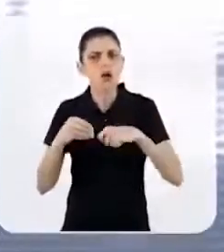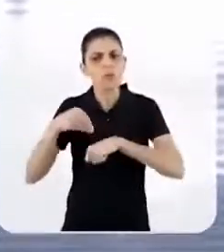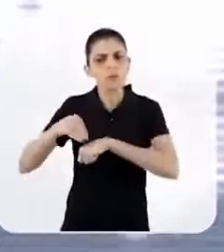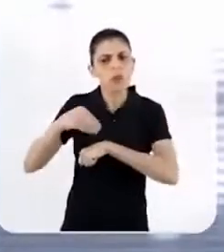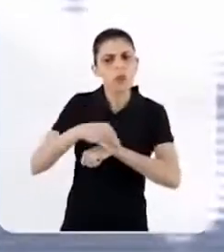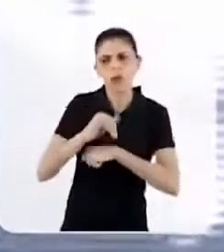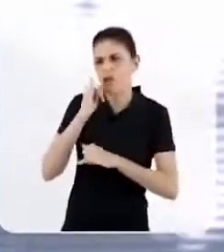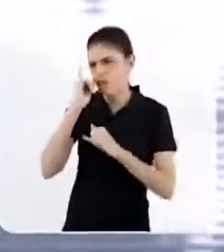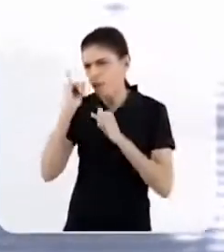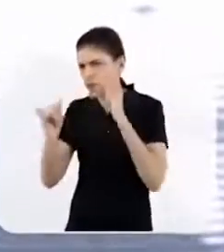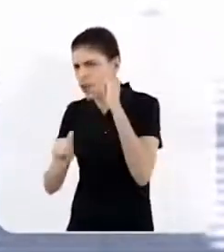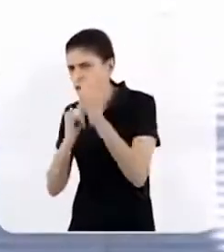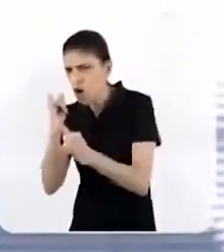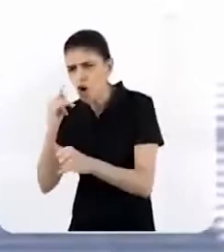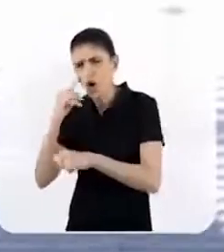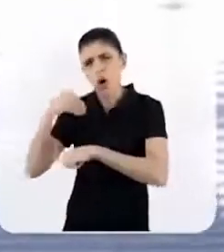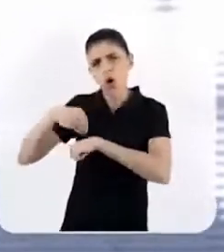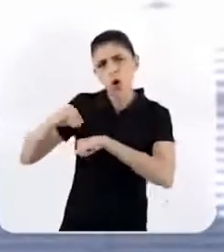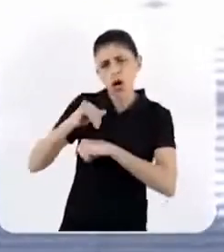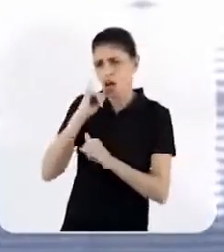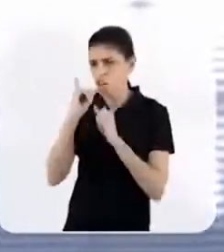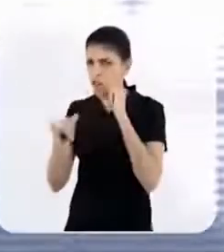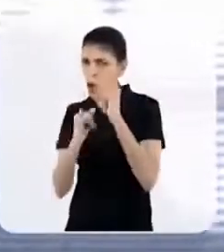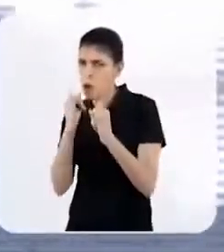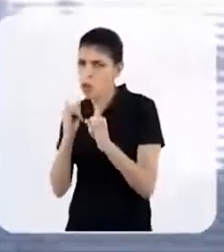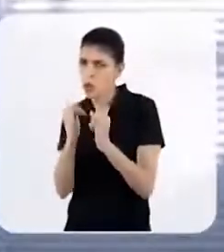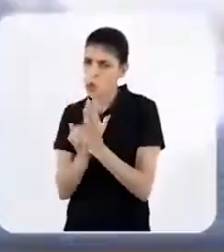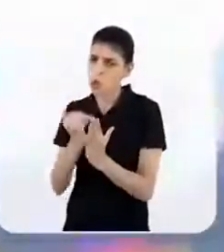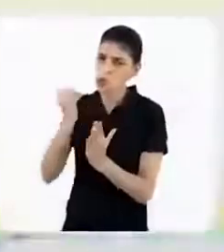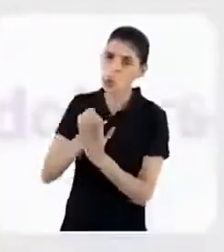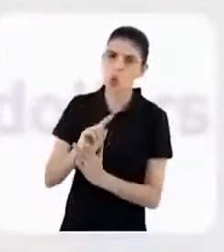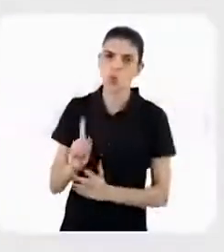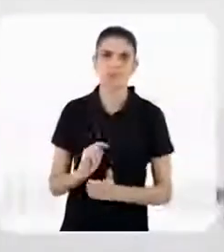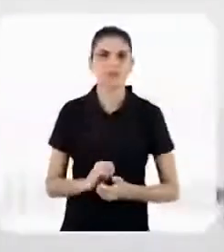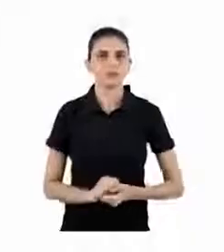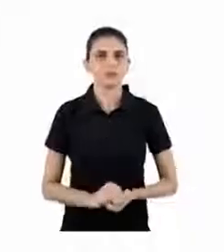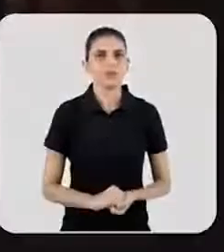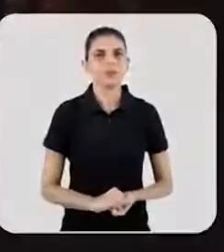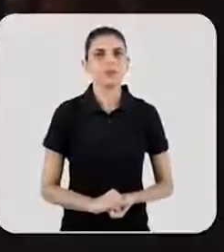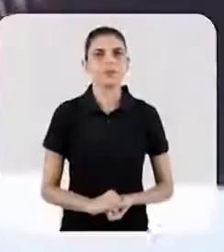aquelas informações, se vai fazer isso de uma forma mais ou menos abusiva.